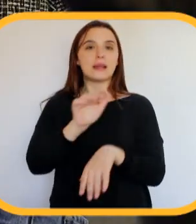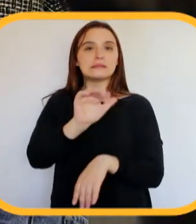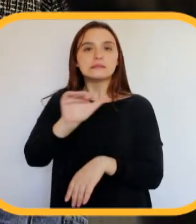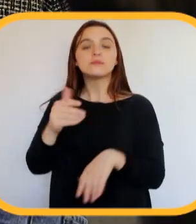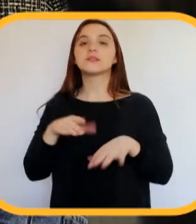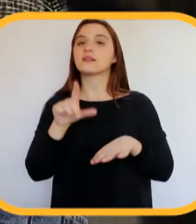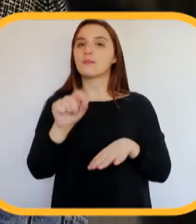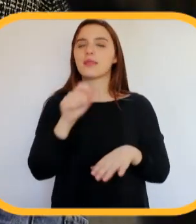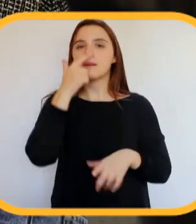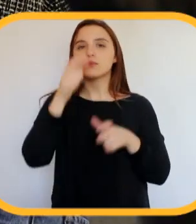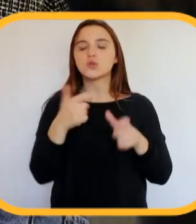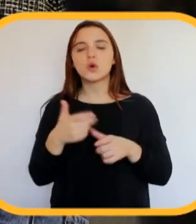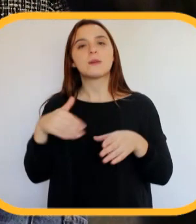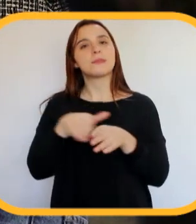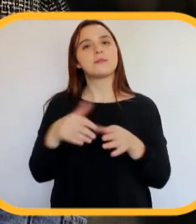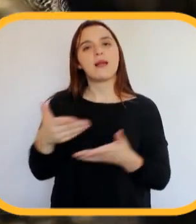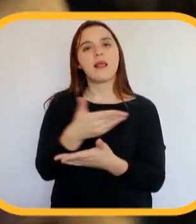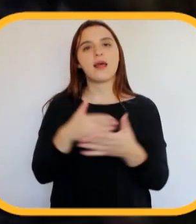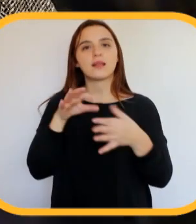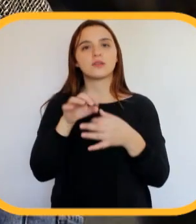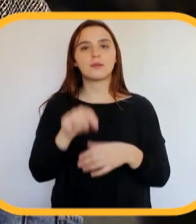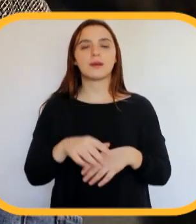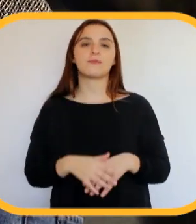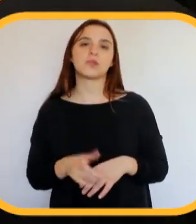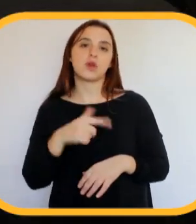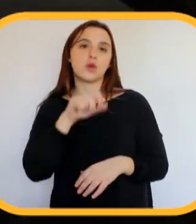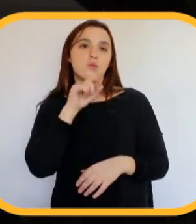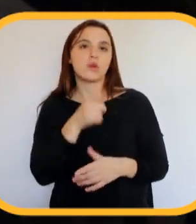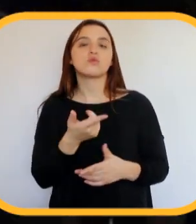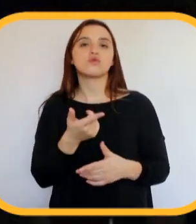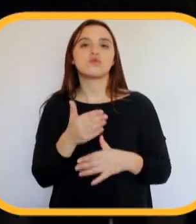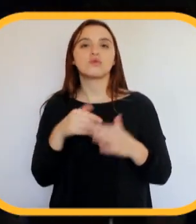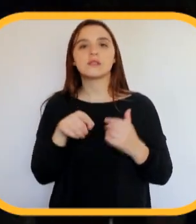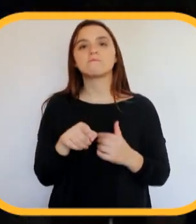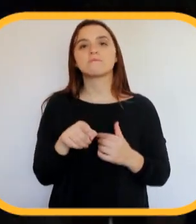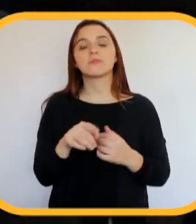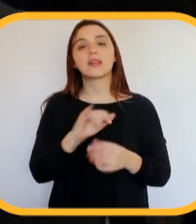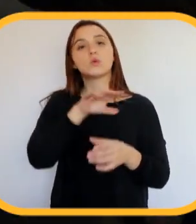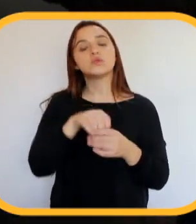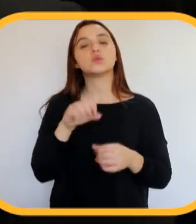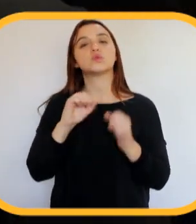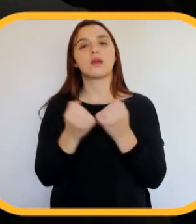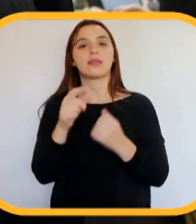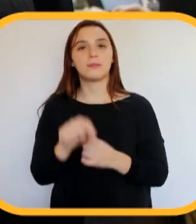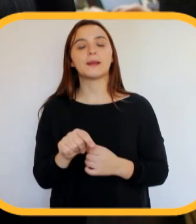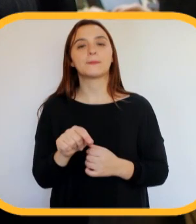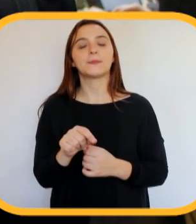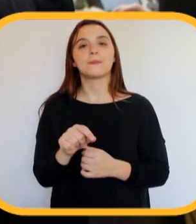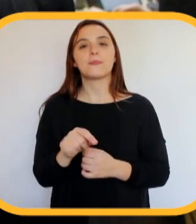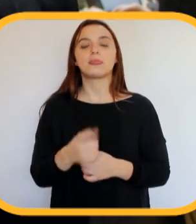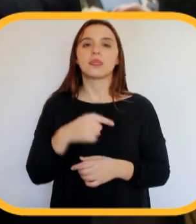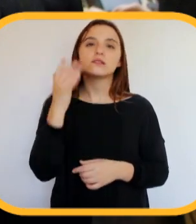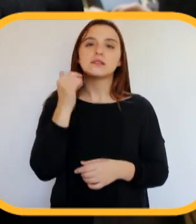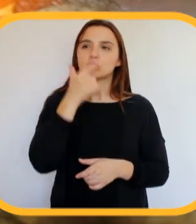só sensibilizar, mas também envolver e conectar. Enquanto Smart City, nós podemos ser metodizadores conectados e podemos ter inclusão social. Nós